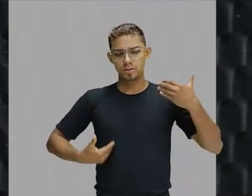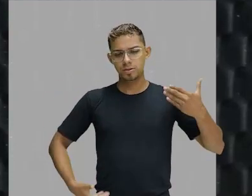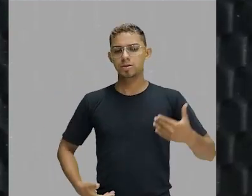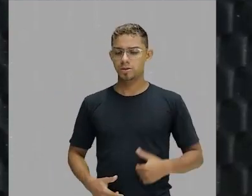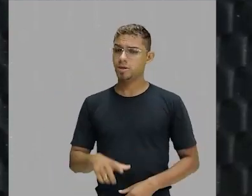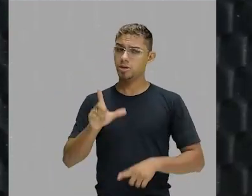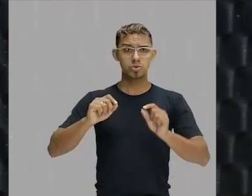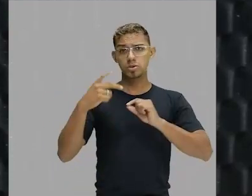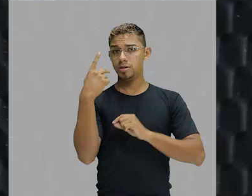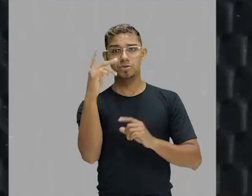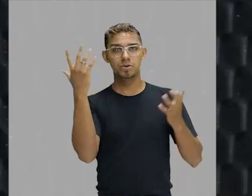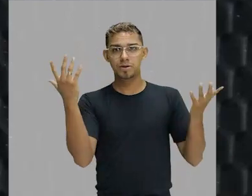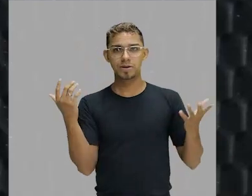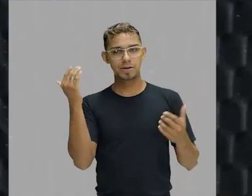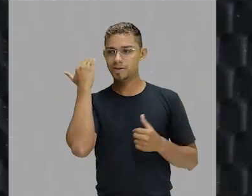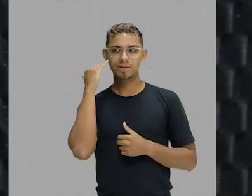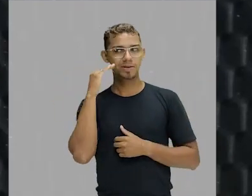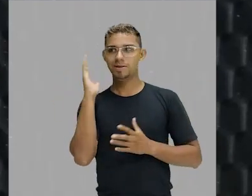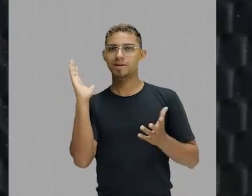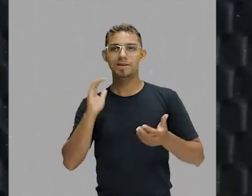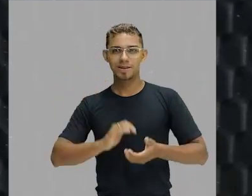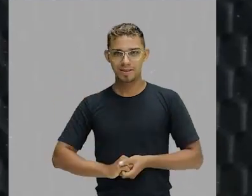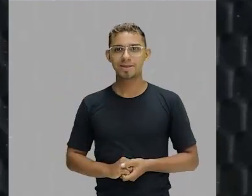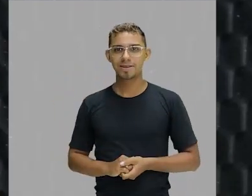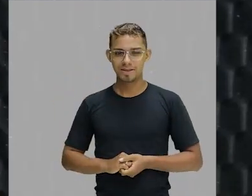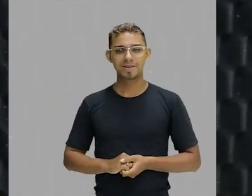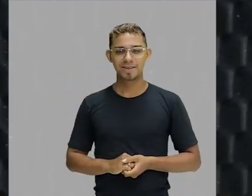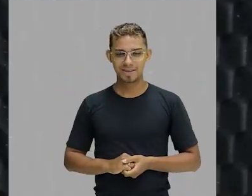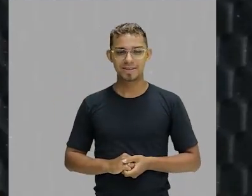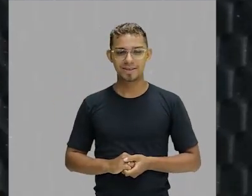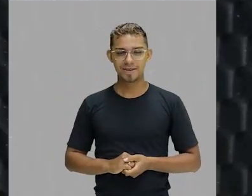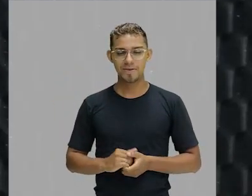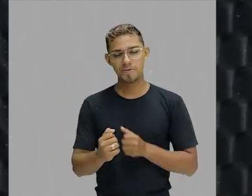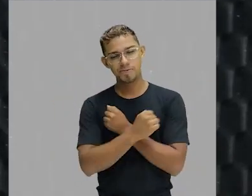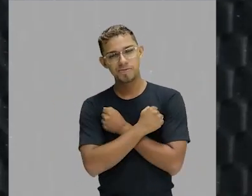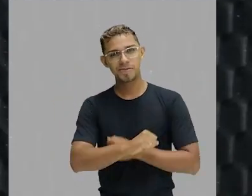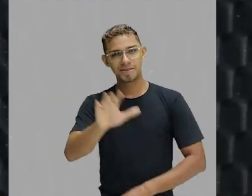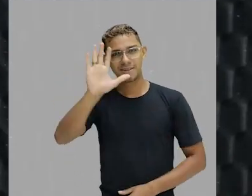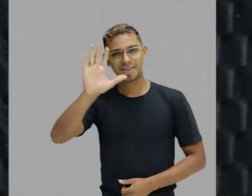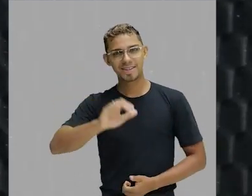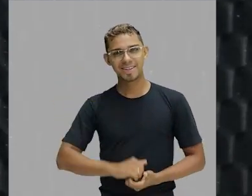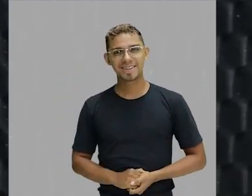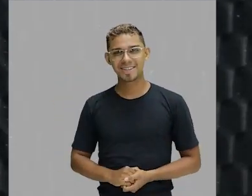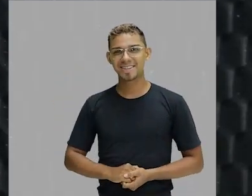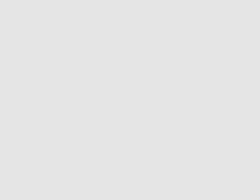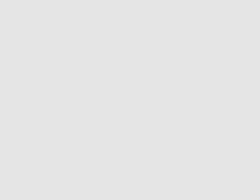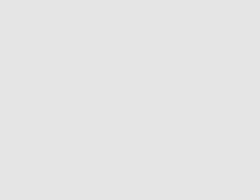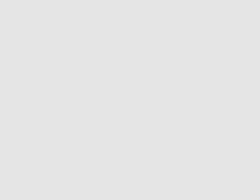eu tô é tu, não consegui entender isso. Um abraço, professor Marco Dominici. Fui.